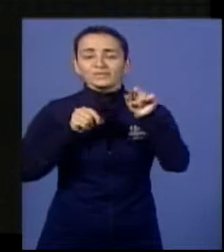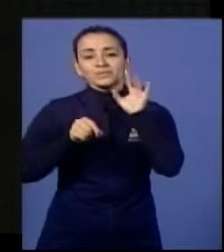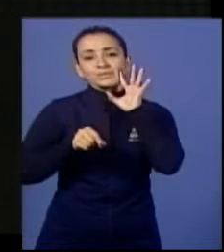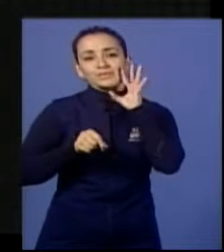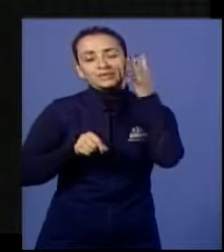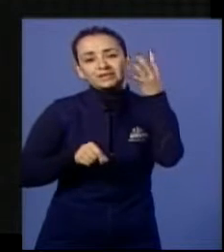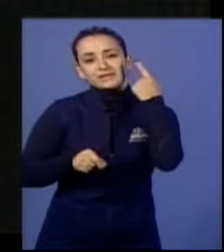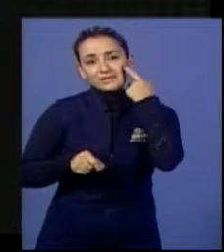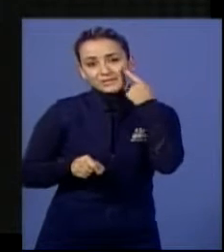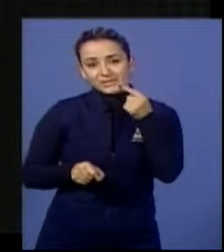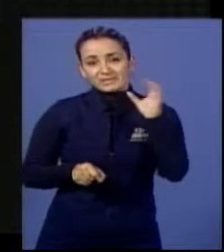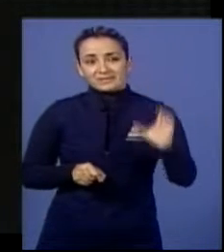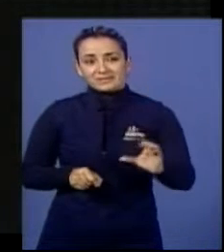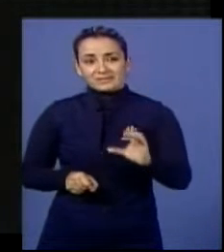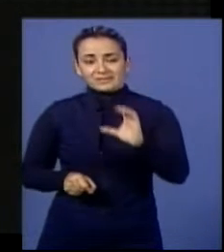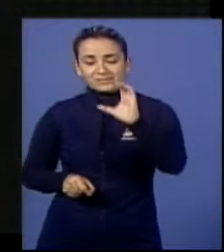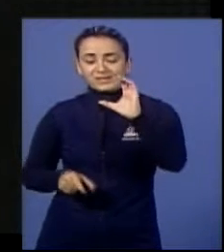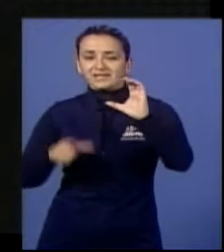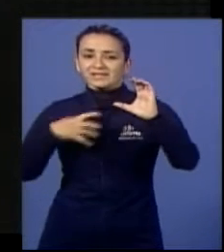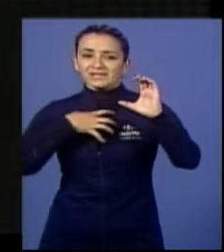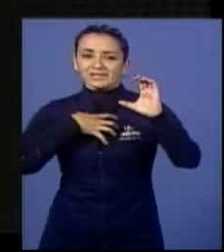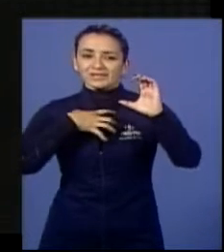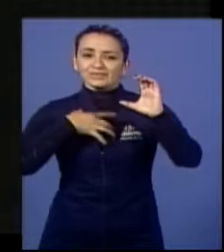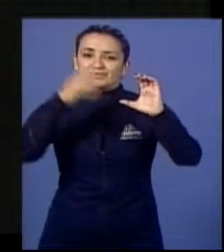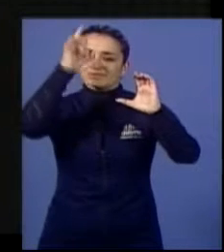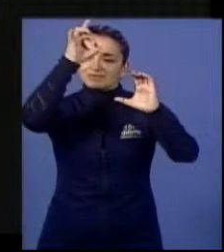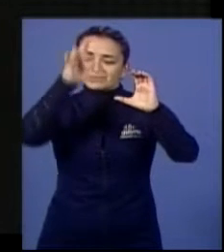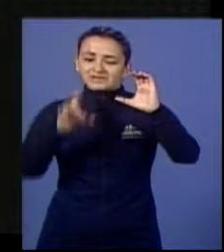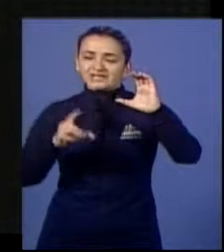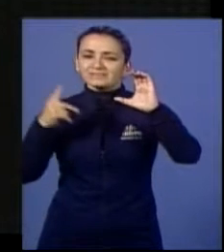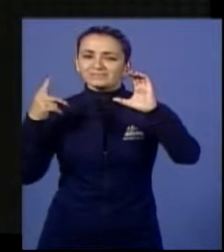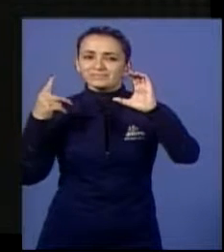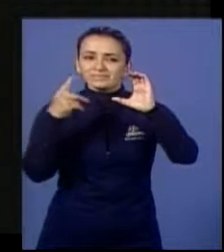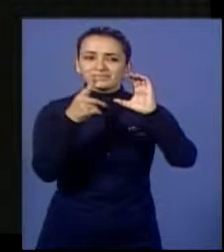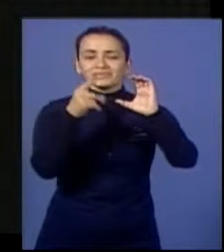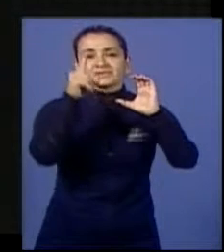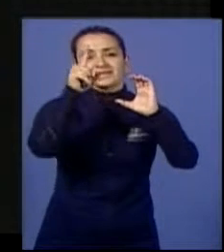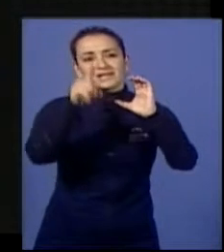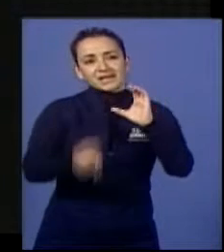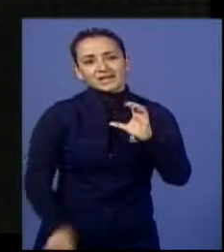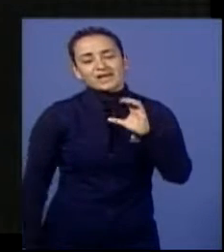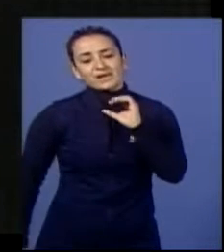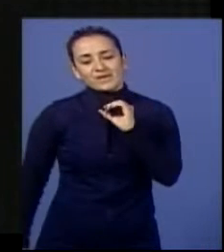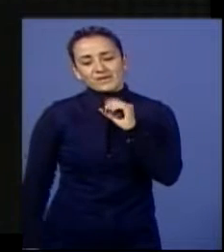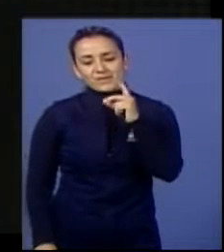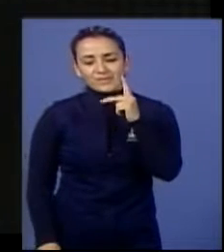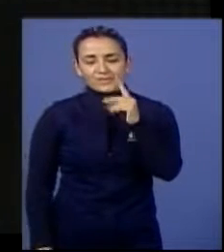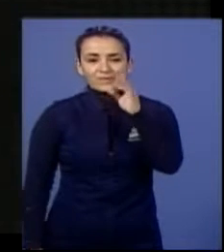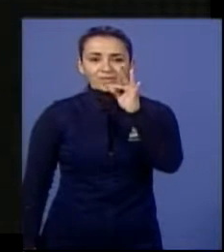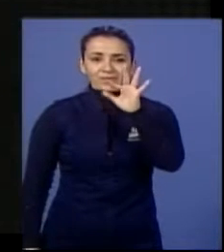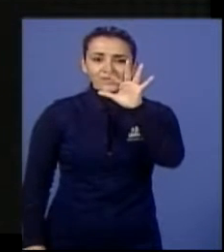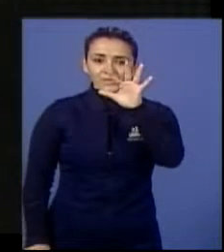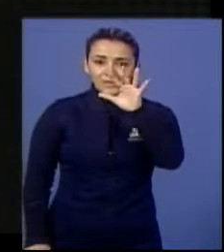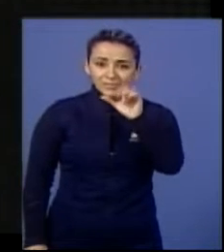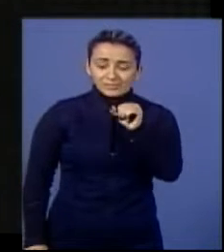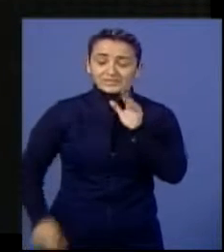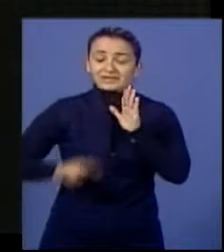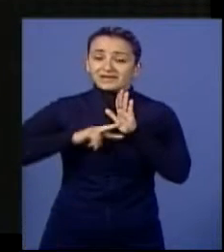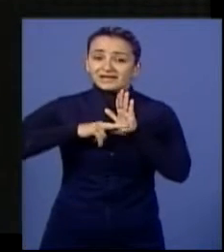a substância tem um tipo particular de isomeria, chamada de isomeria óptica, que tem a ver com